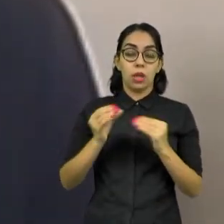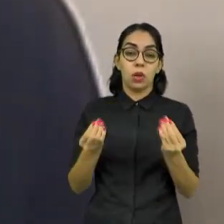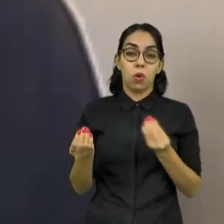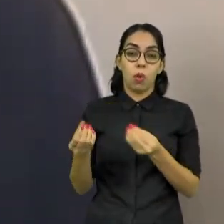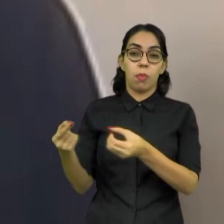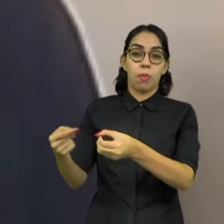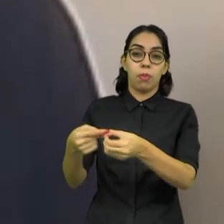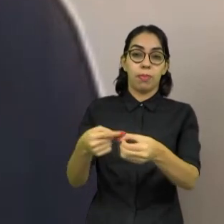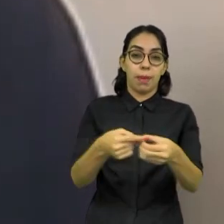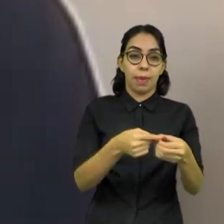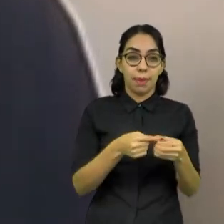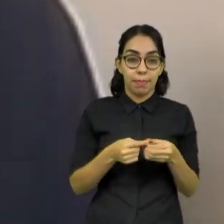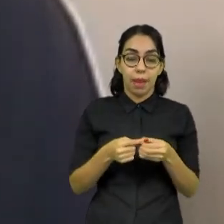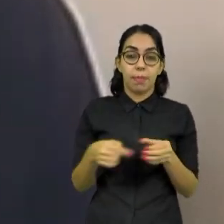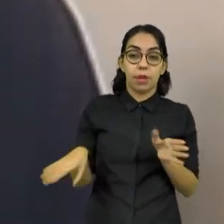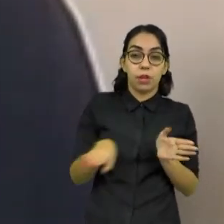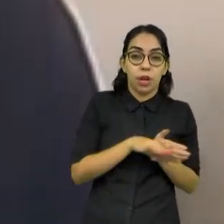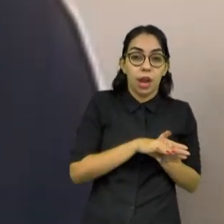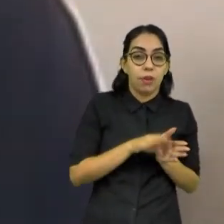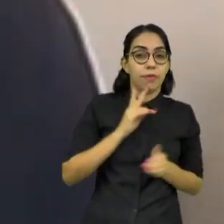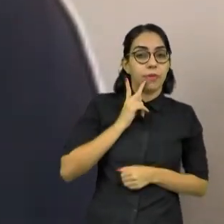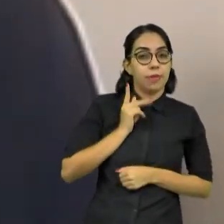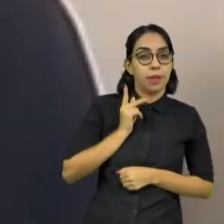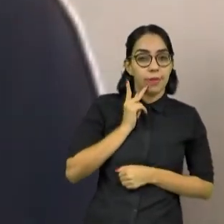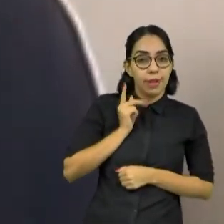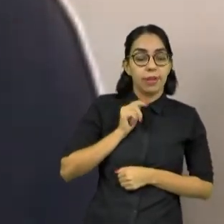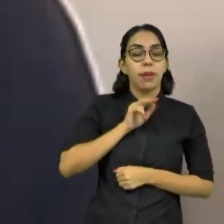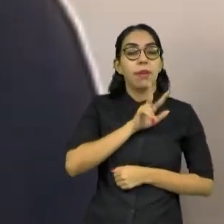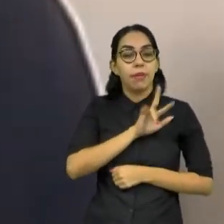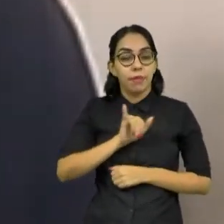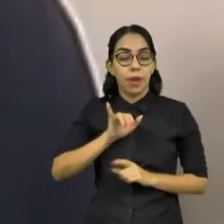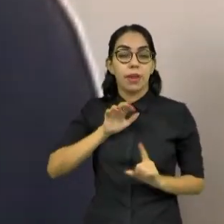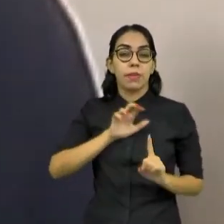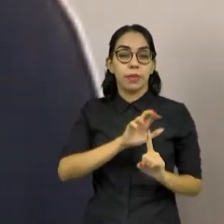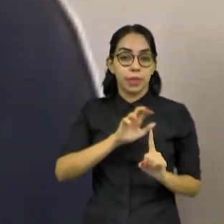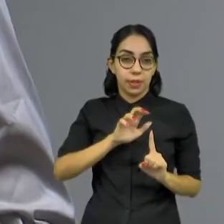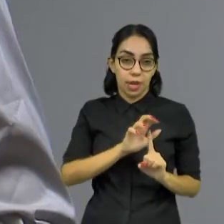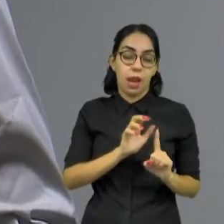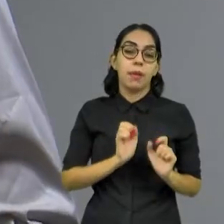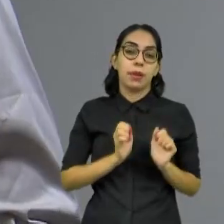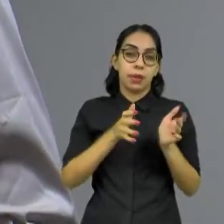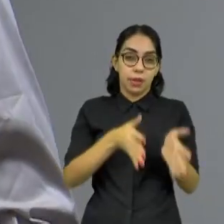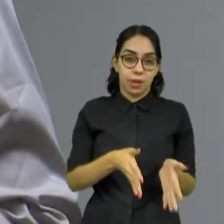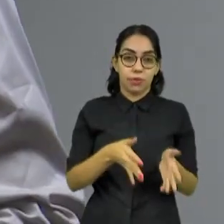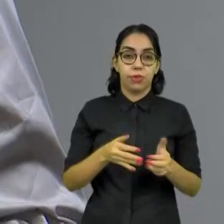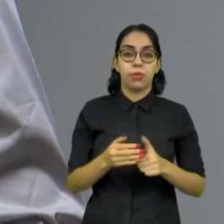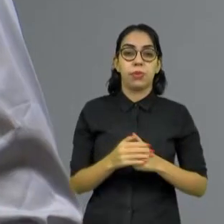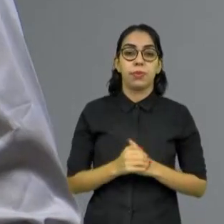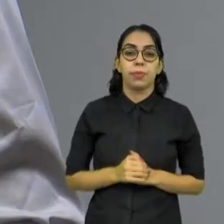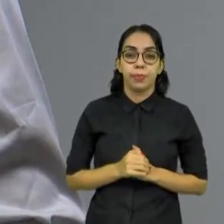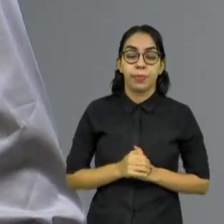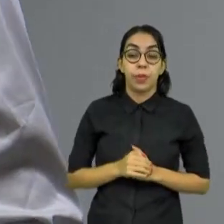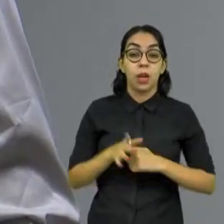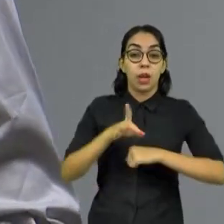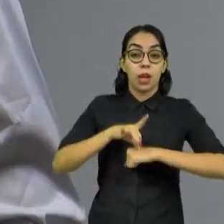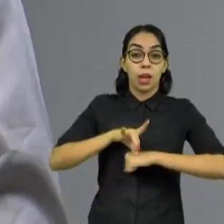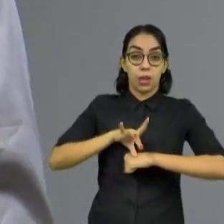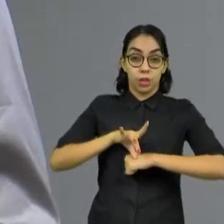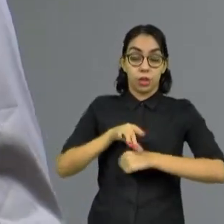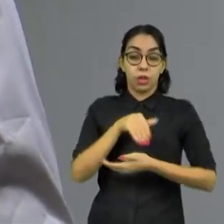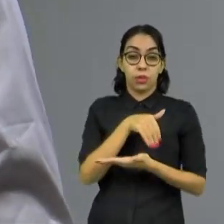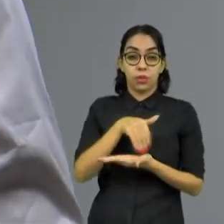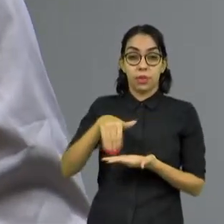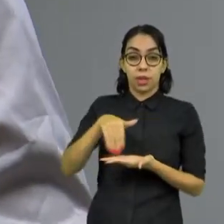capital, acaba gerando uma elevação mais significativa de preço. A dica do secretário executivo da